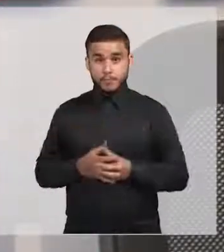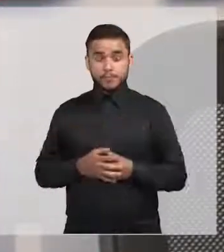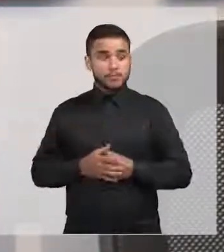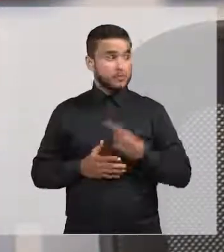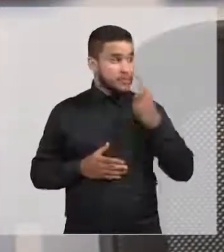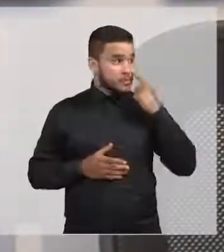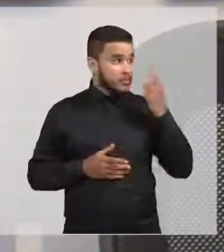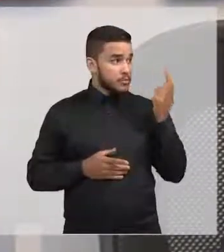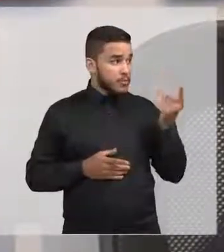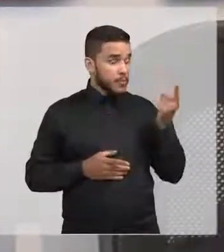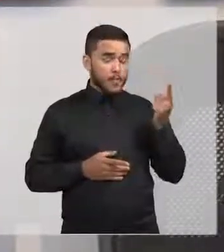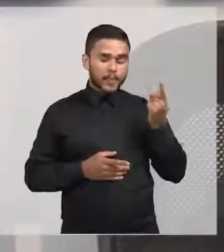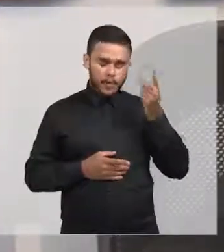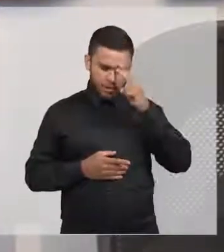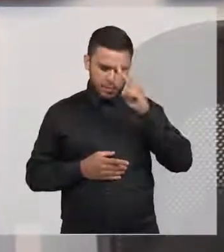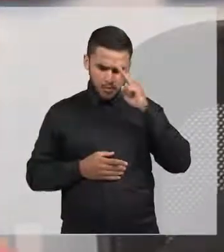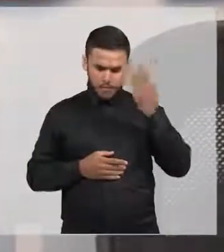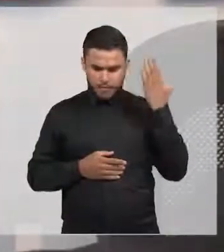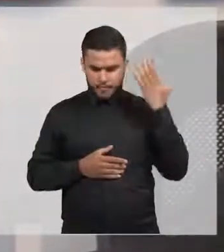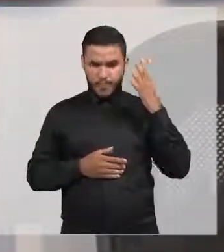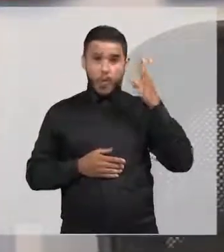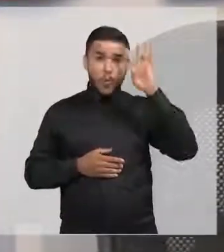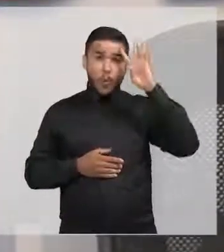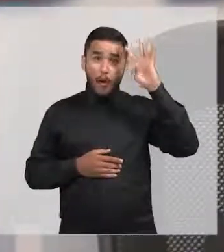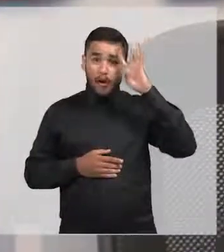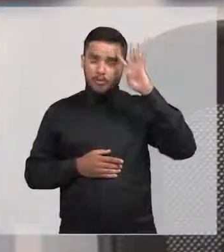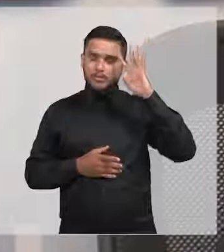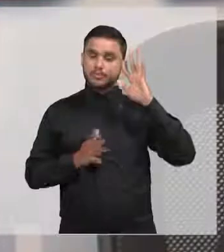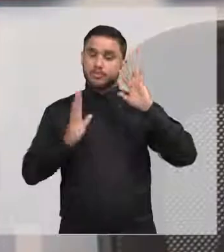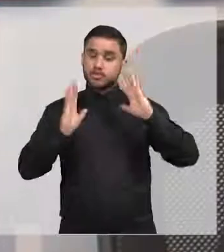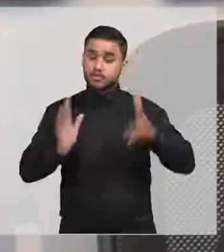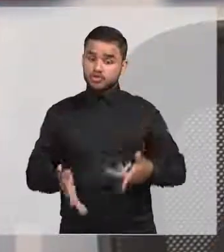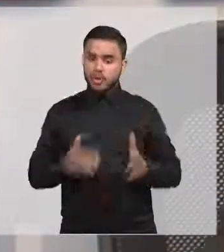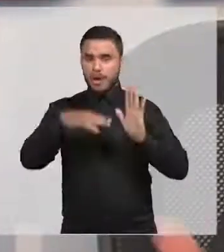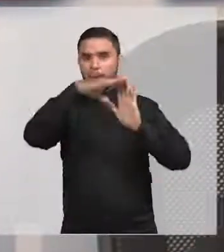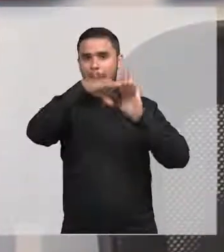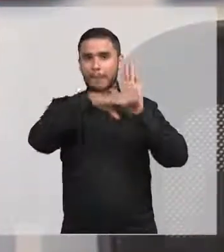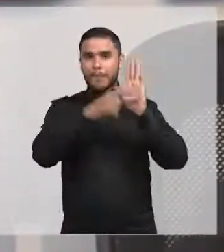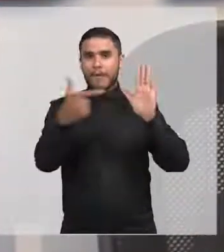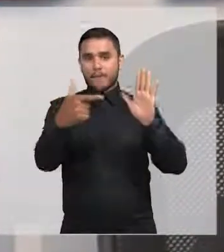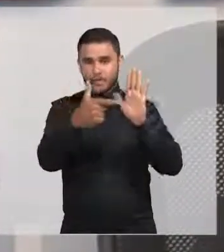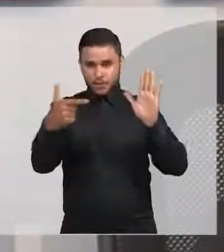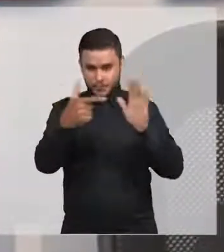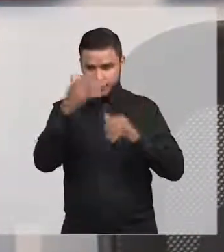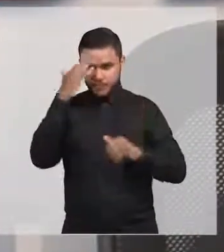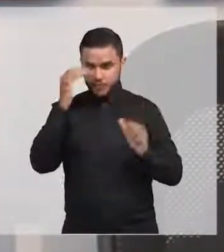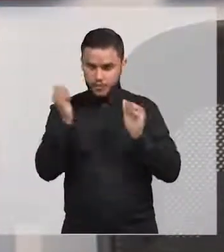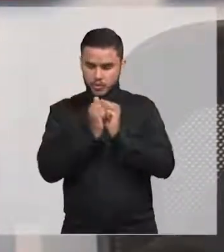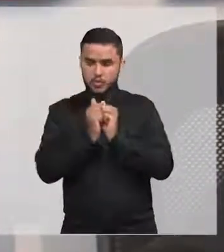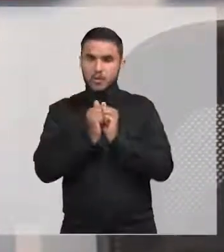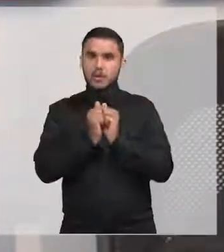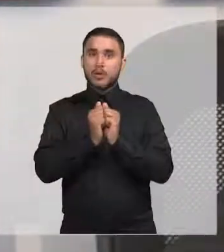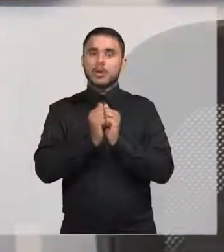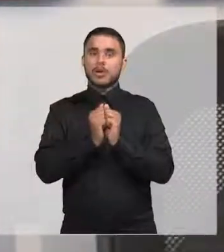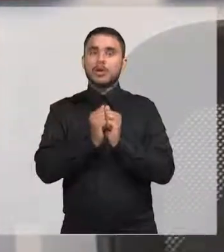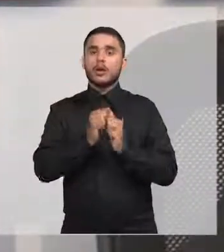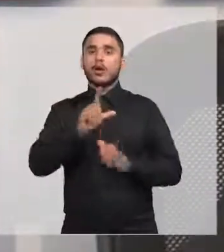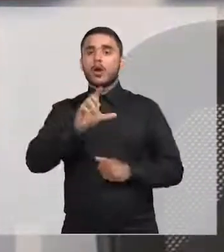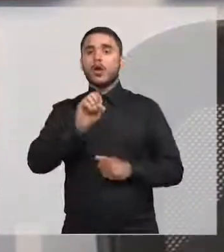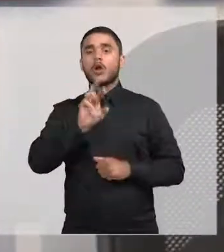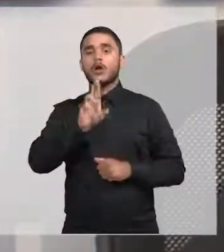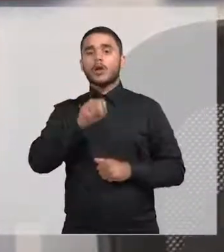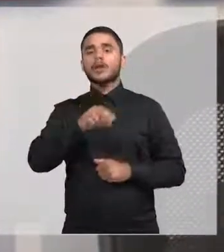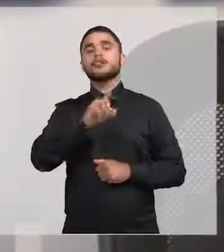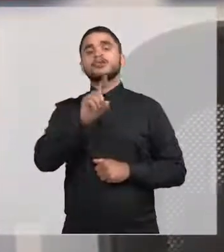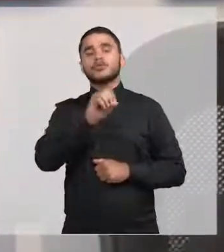bom tempo conversado. Então, ele deve, ele já foi avisado nessa quinta-feira de que ele participaria da equipe de